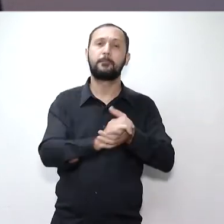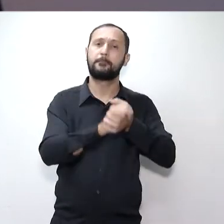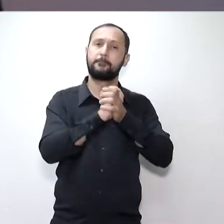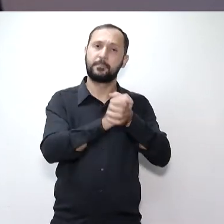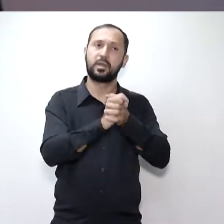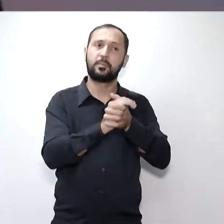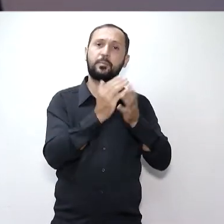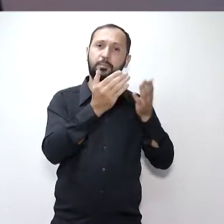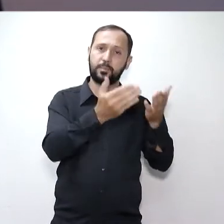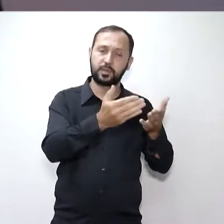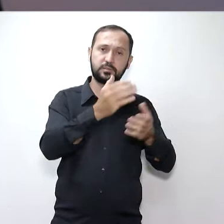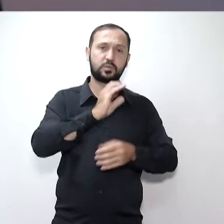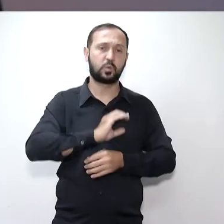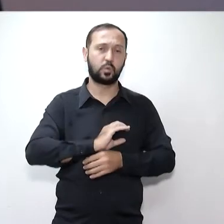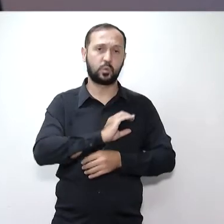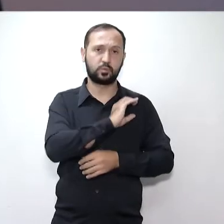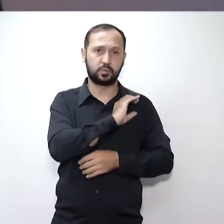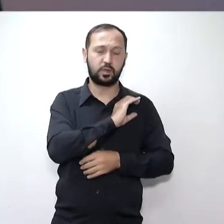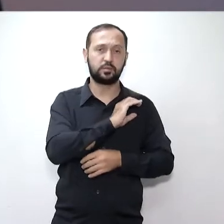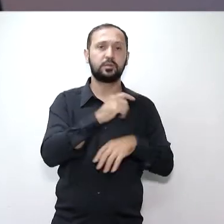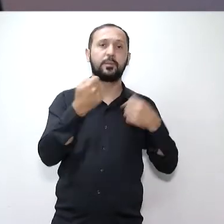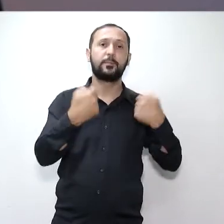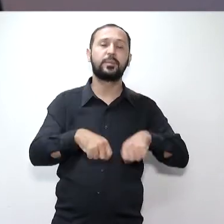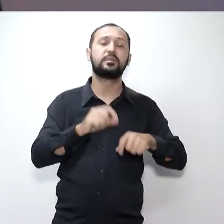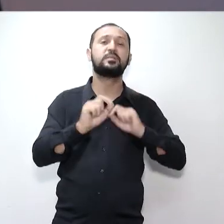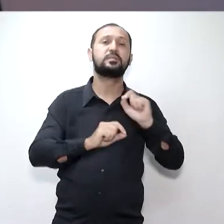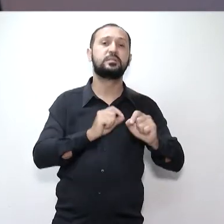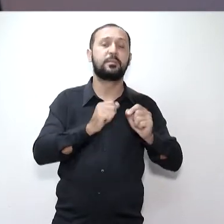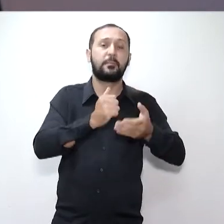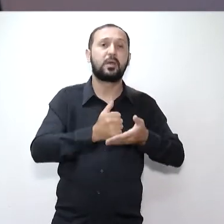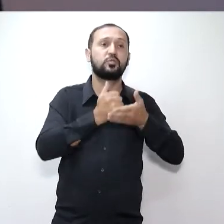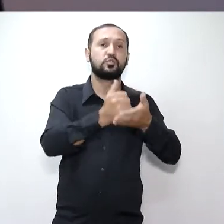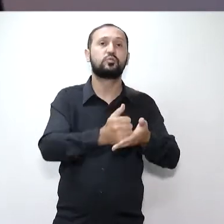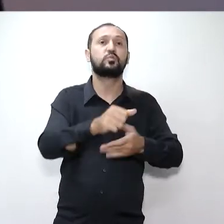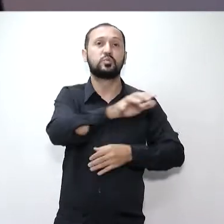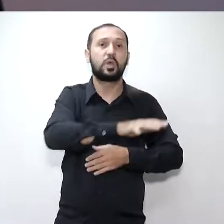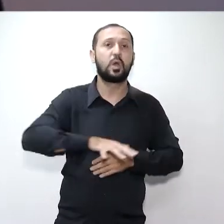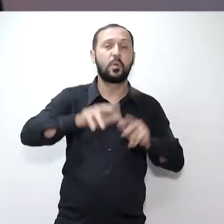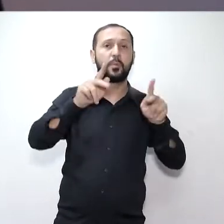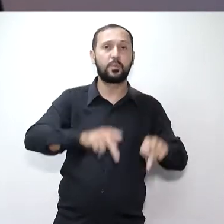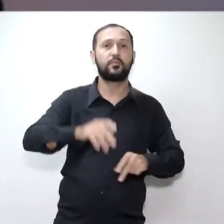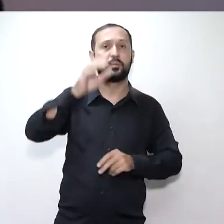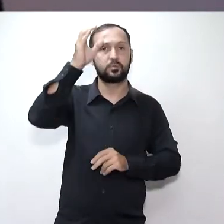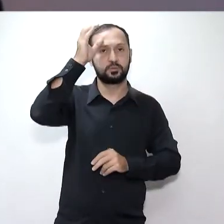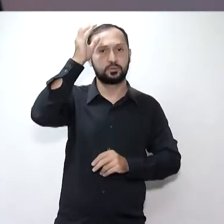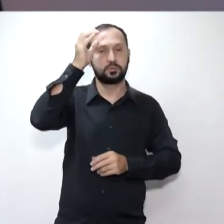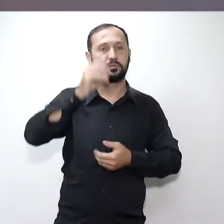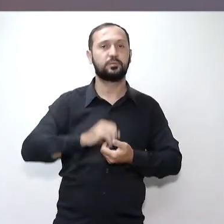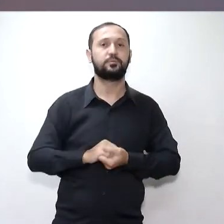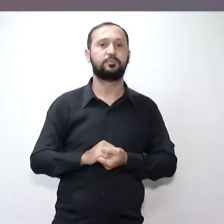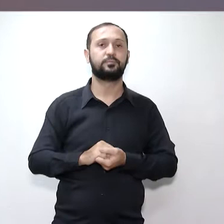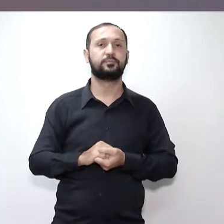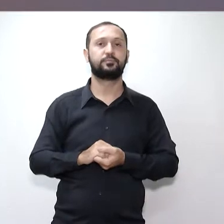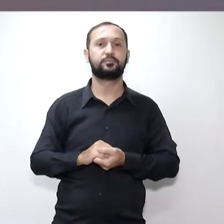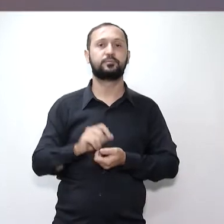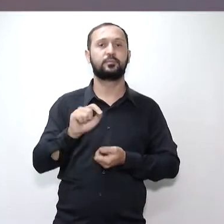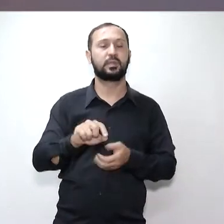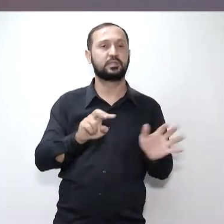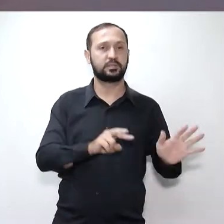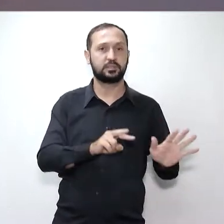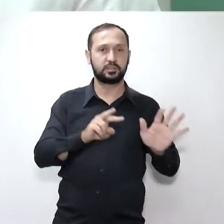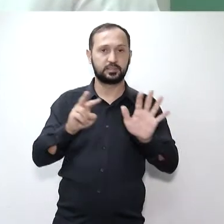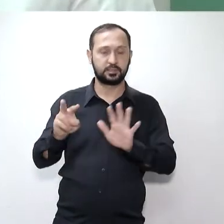Então, parabéns ao Capitão Contar aí. A gente espera que realmente isto sirva para conscientizar a nossa